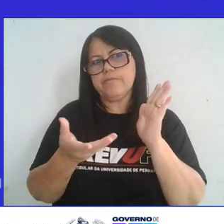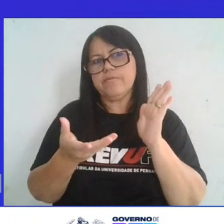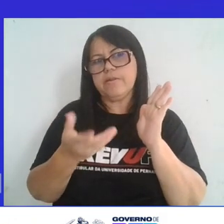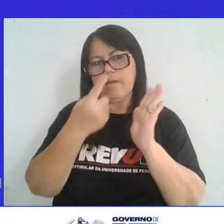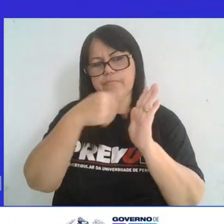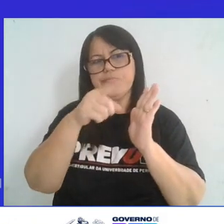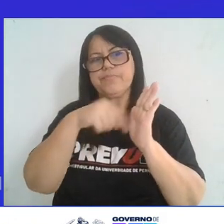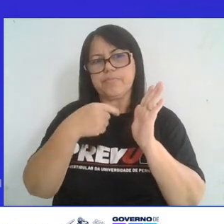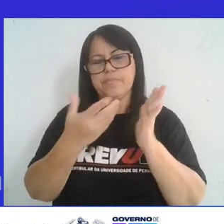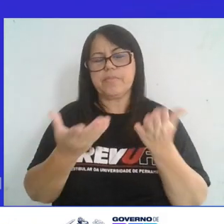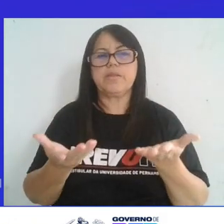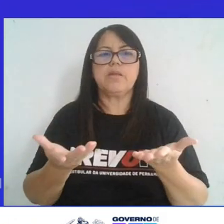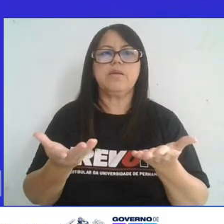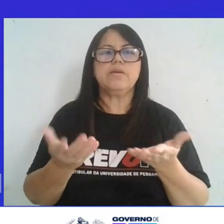tá?